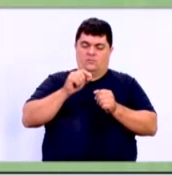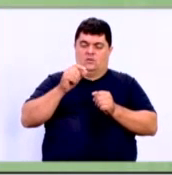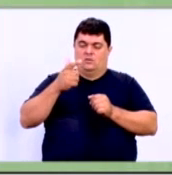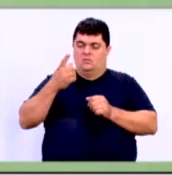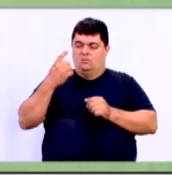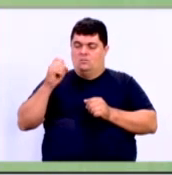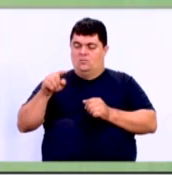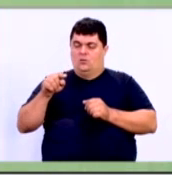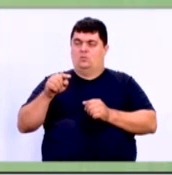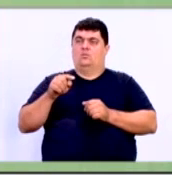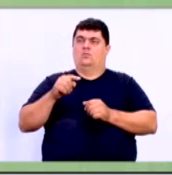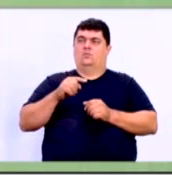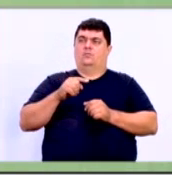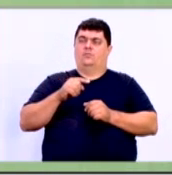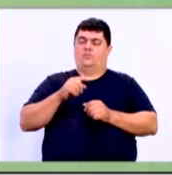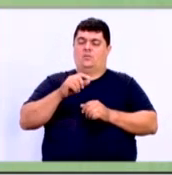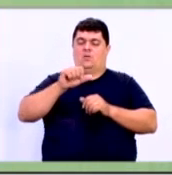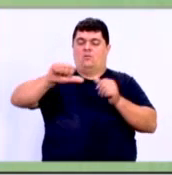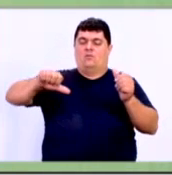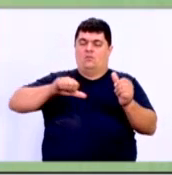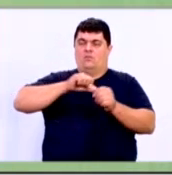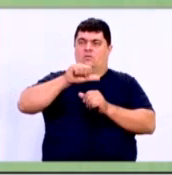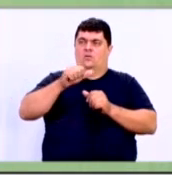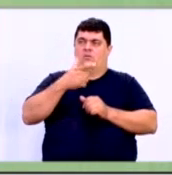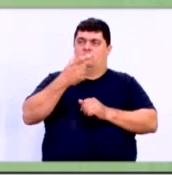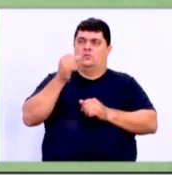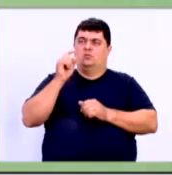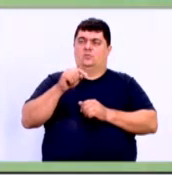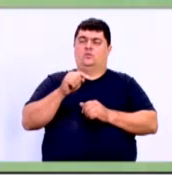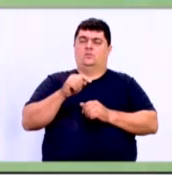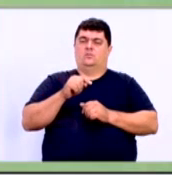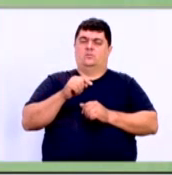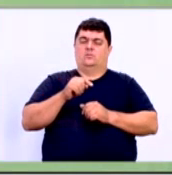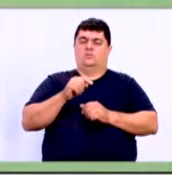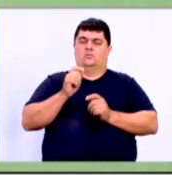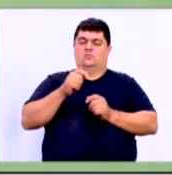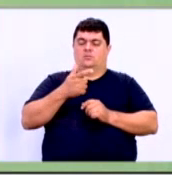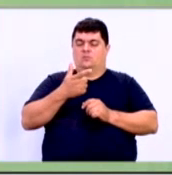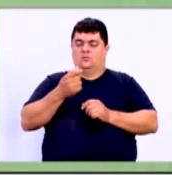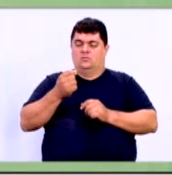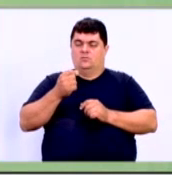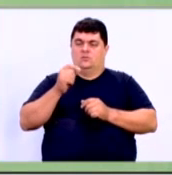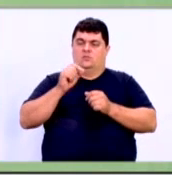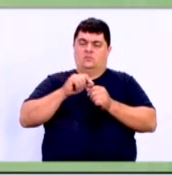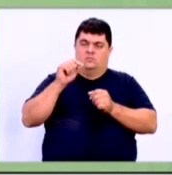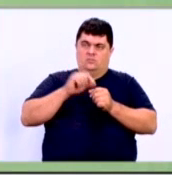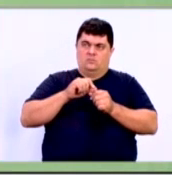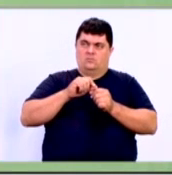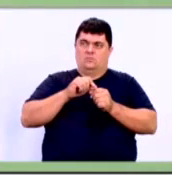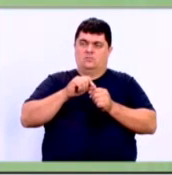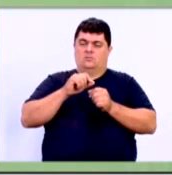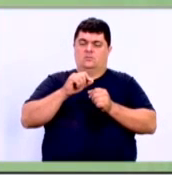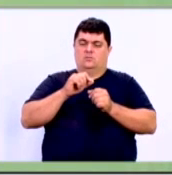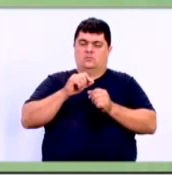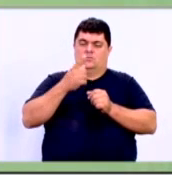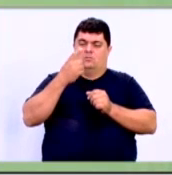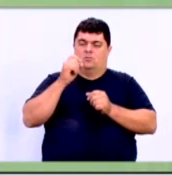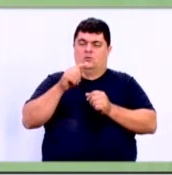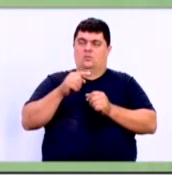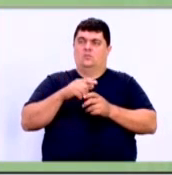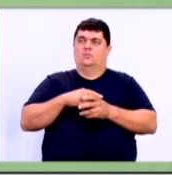produtos. Variável, 20 mil. Custou 20 mil produzir 1000